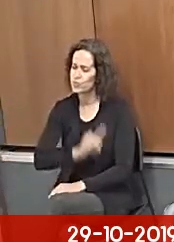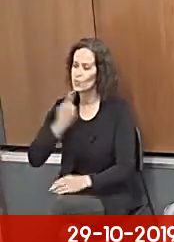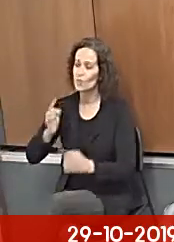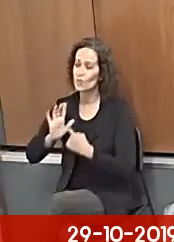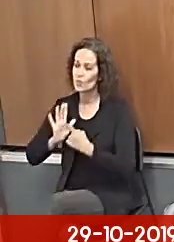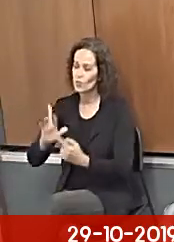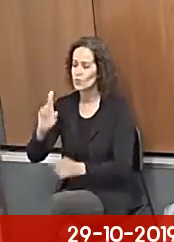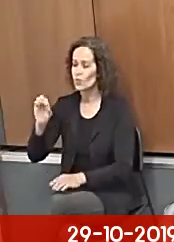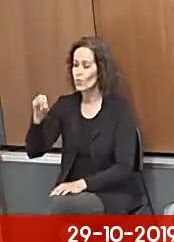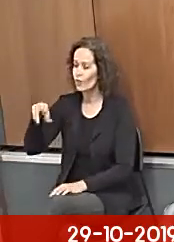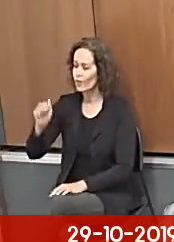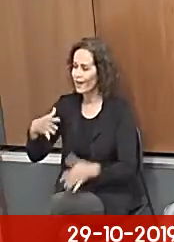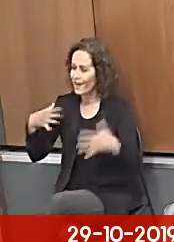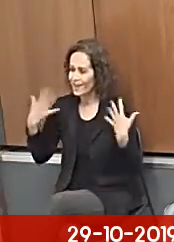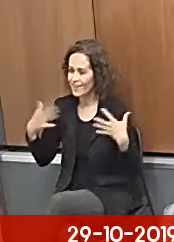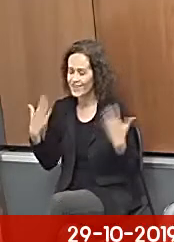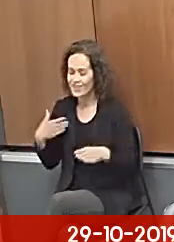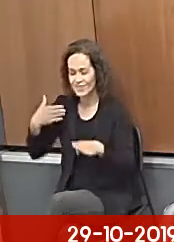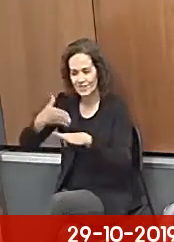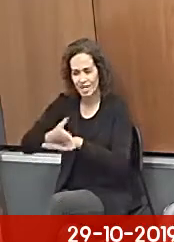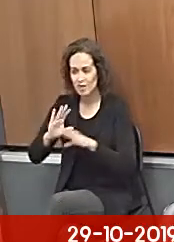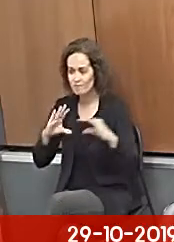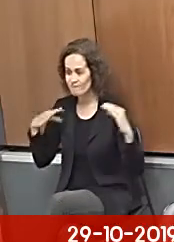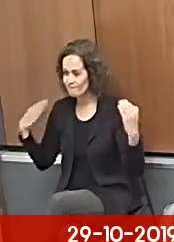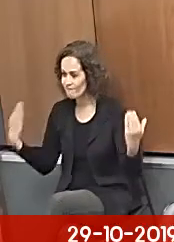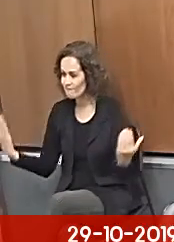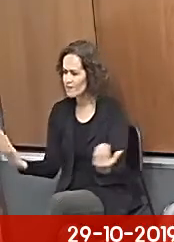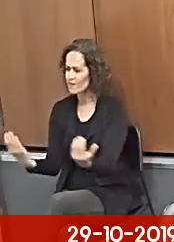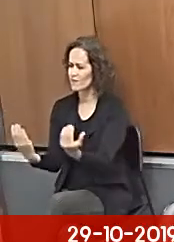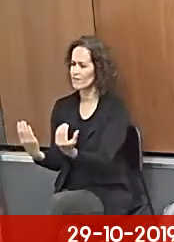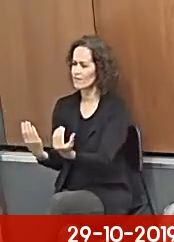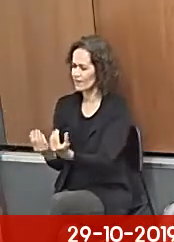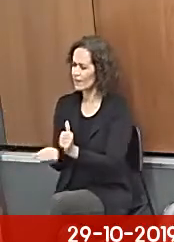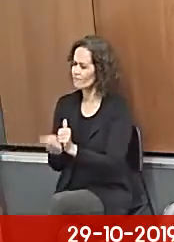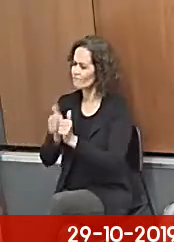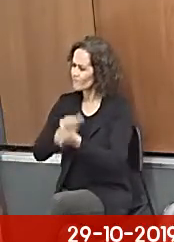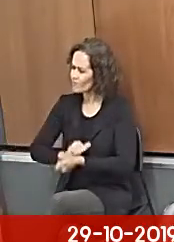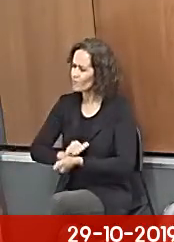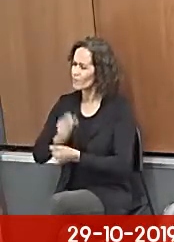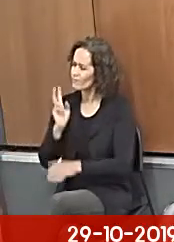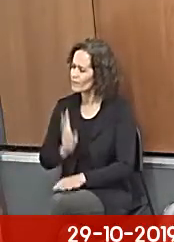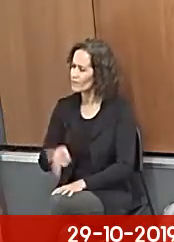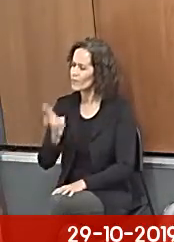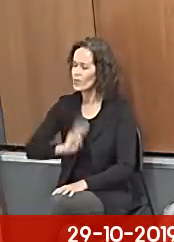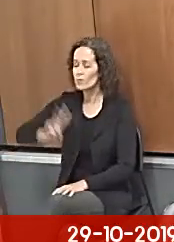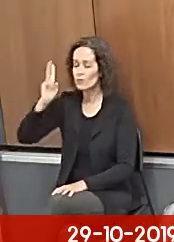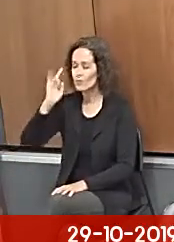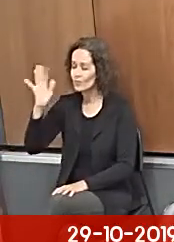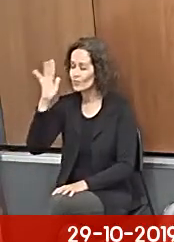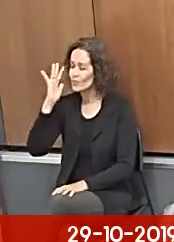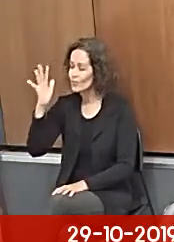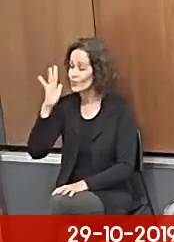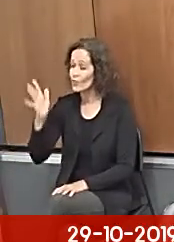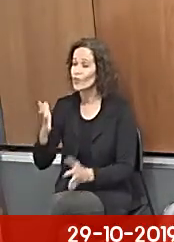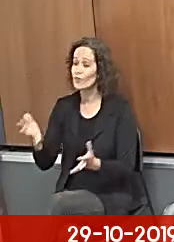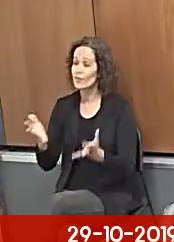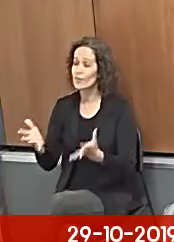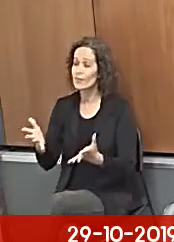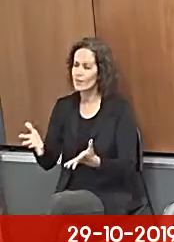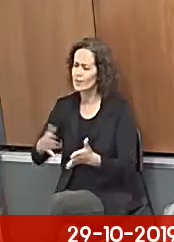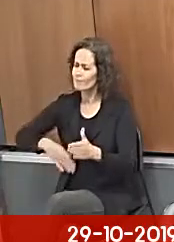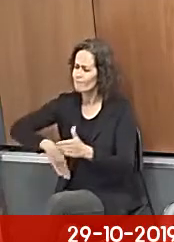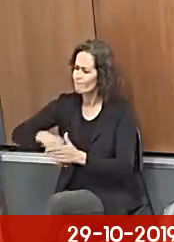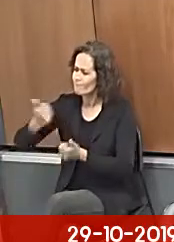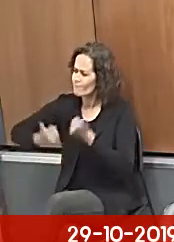alegria de entrar no Mineirão, porque sempre foi um sonho nosso conhecer um estádio e ter a oportunidade de jogar para 40 mil